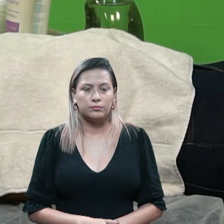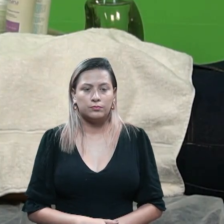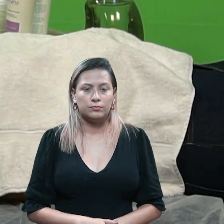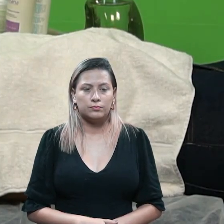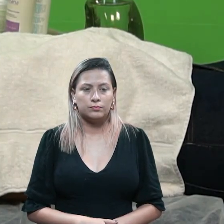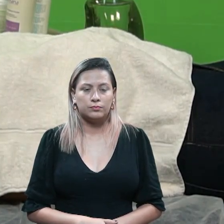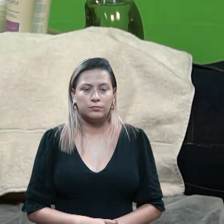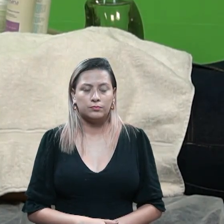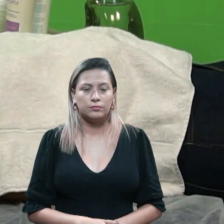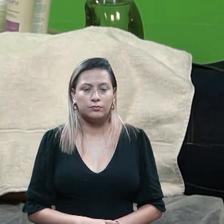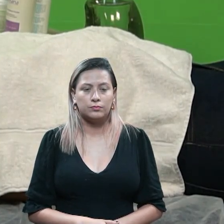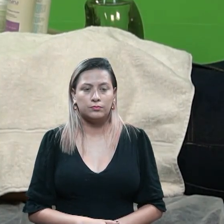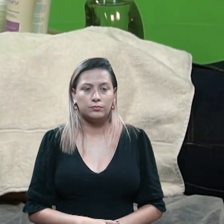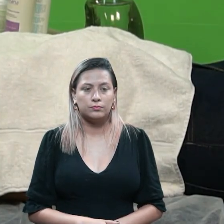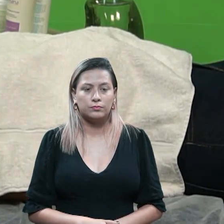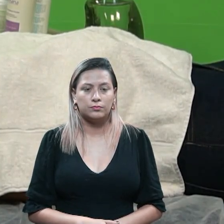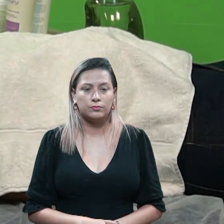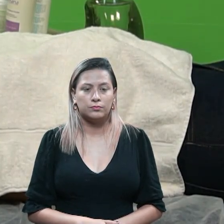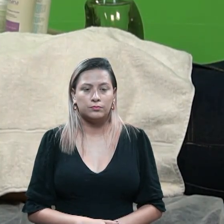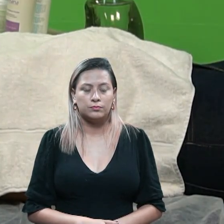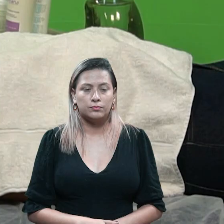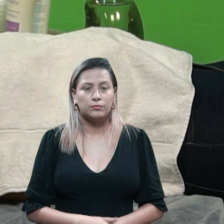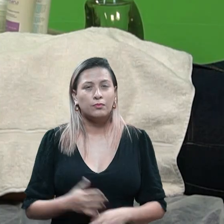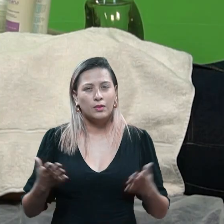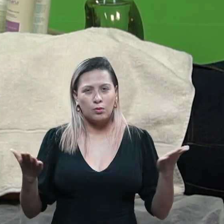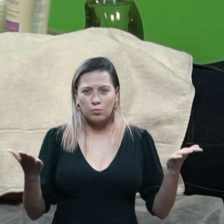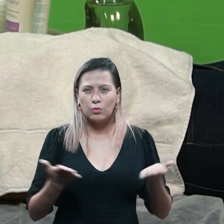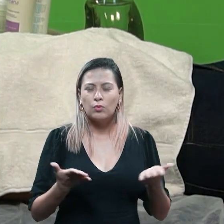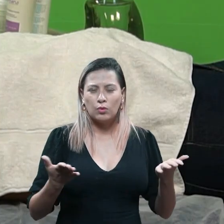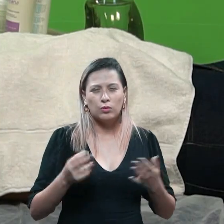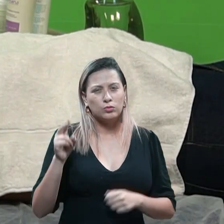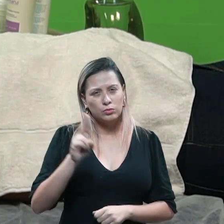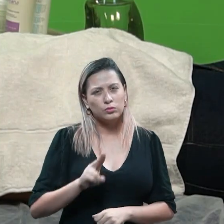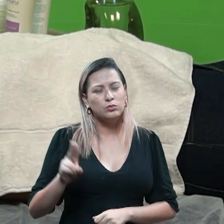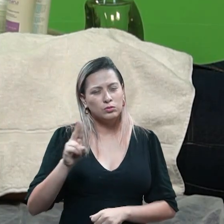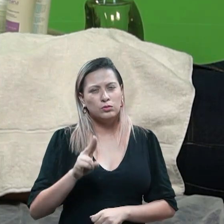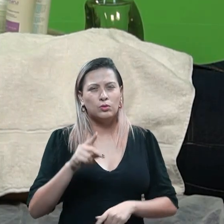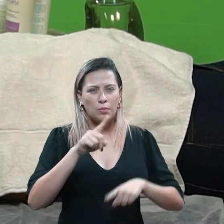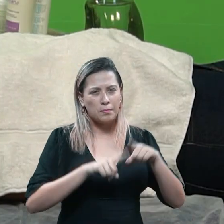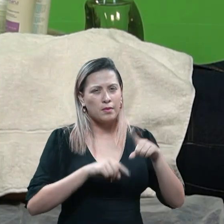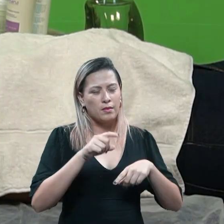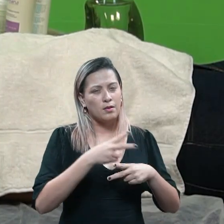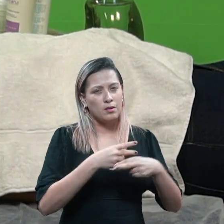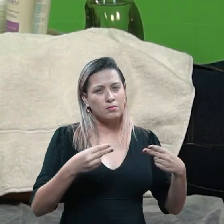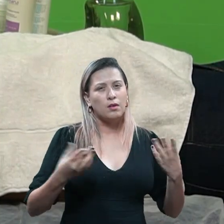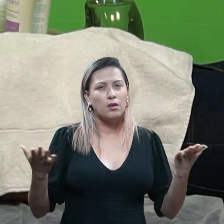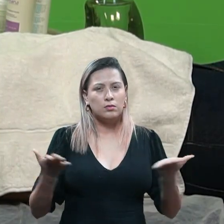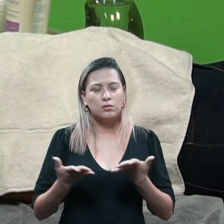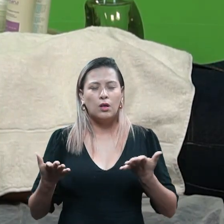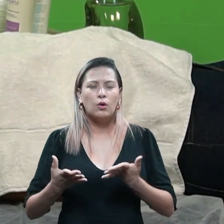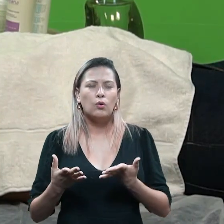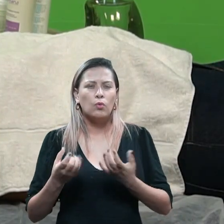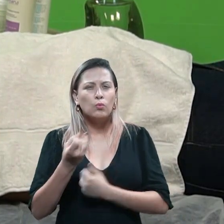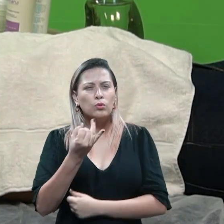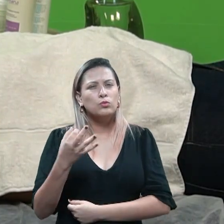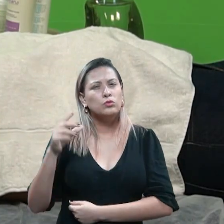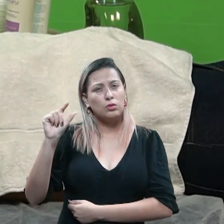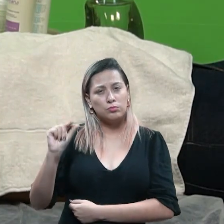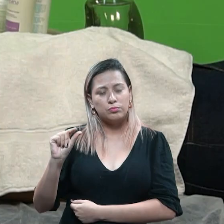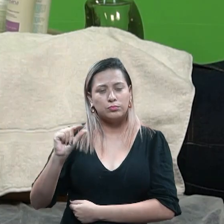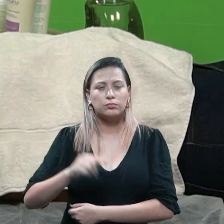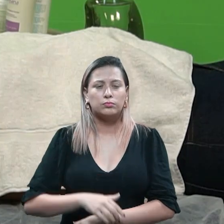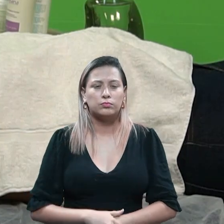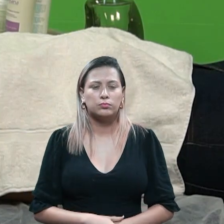fizemos tantos procedimentos aqui, eu não utilizo essa quantidade toda, tá? Eu preciso